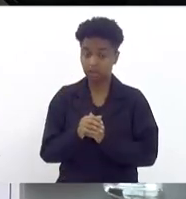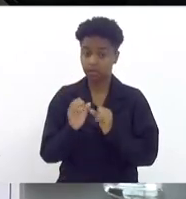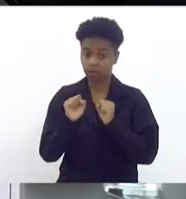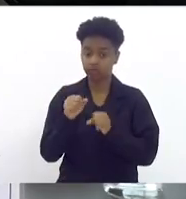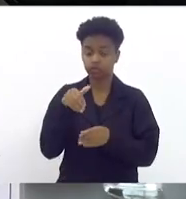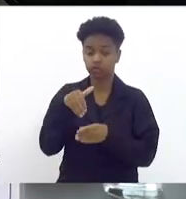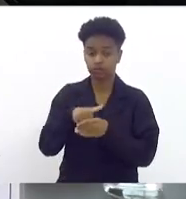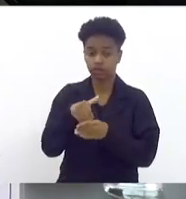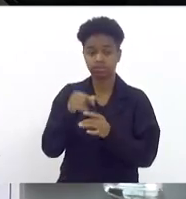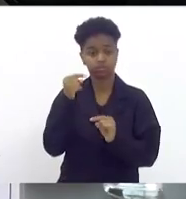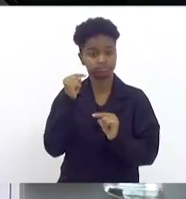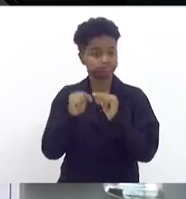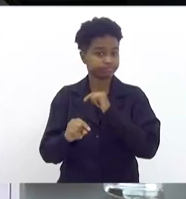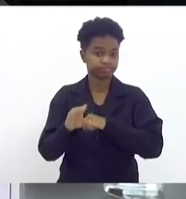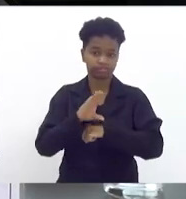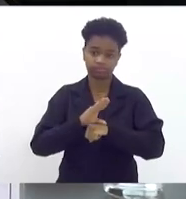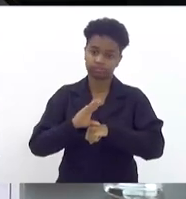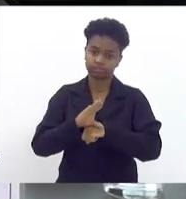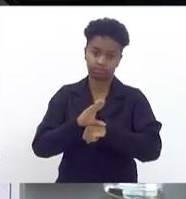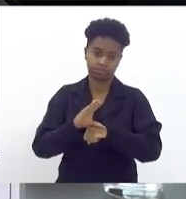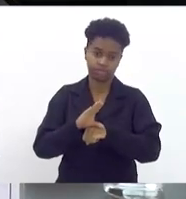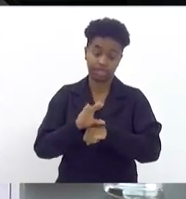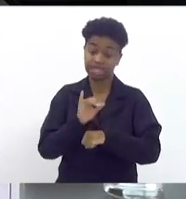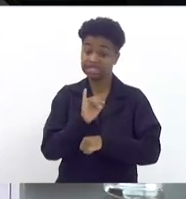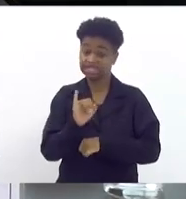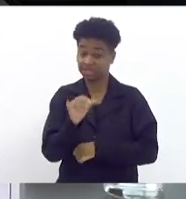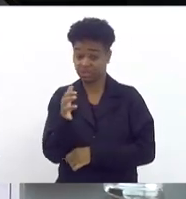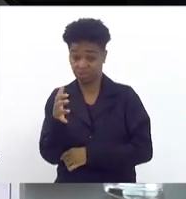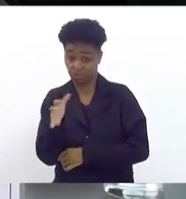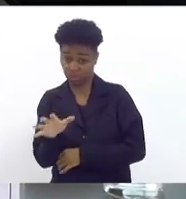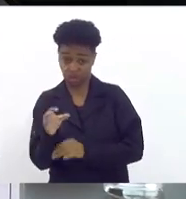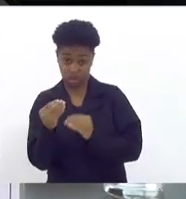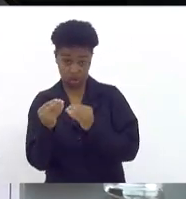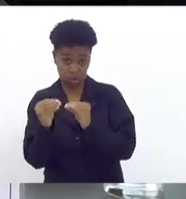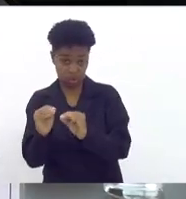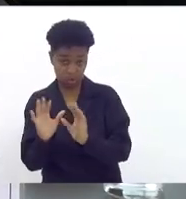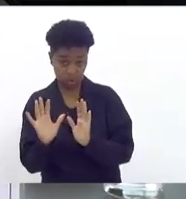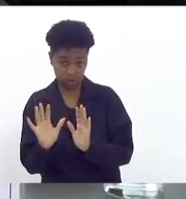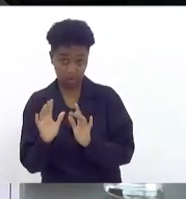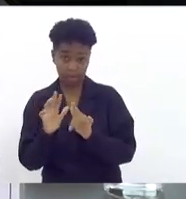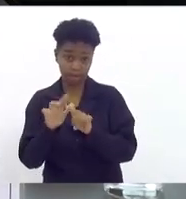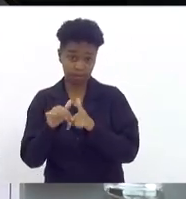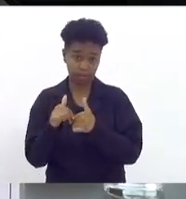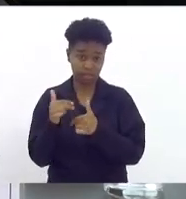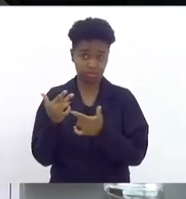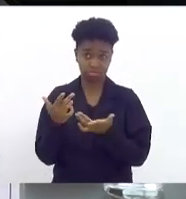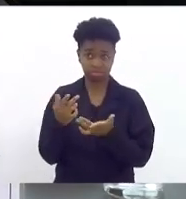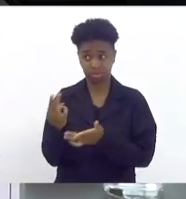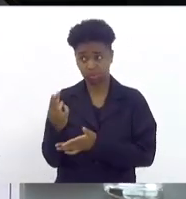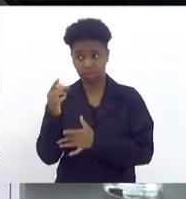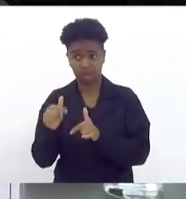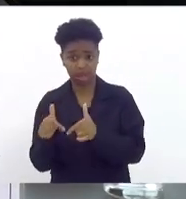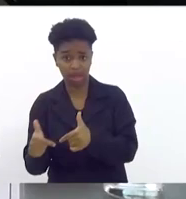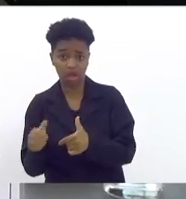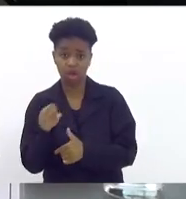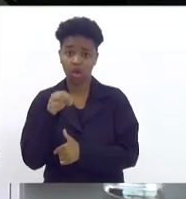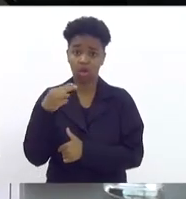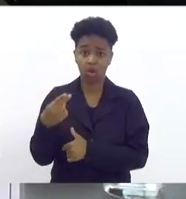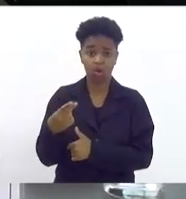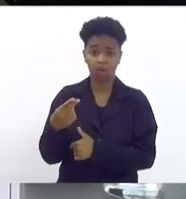pela inconstitucionalidade, se não quiser pelo princípio da razoabilidade, pode ser pelo princípio